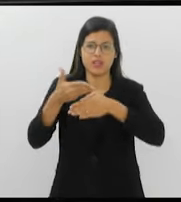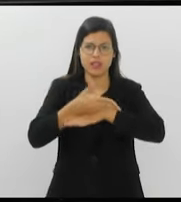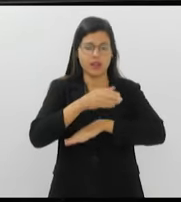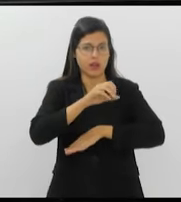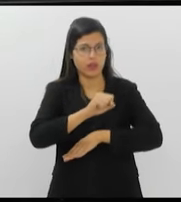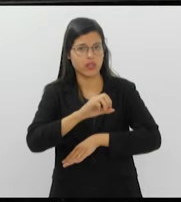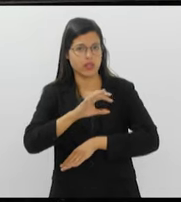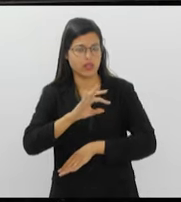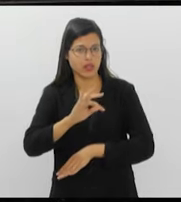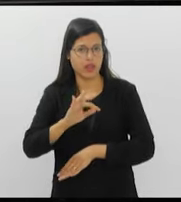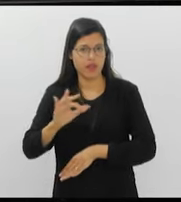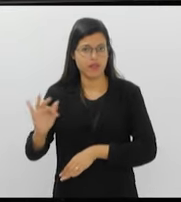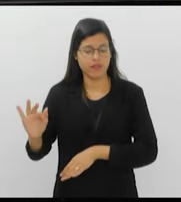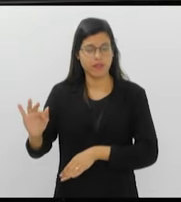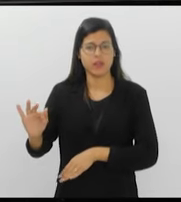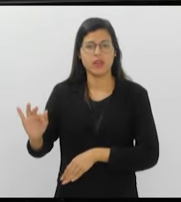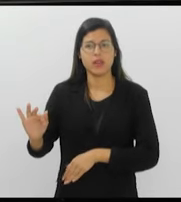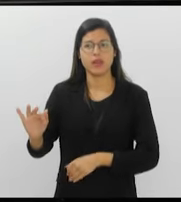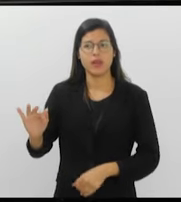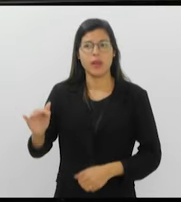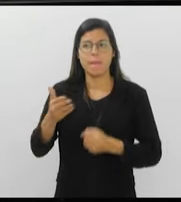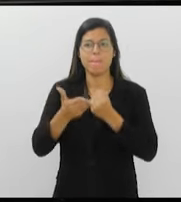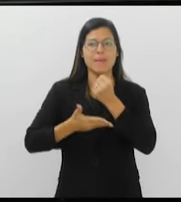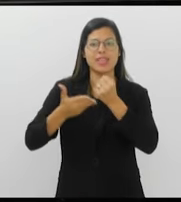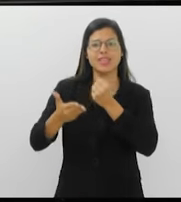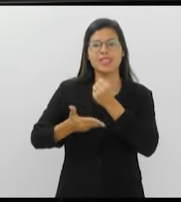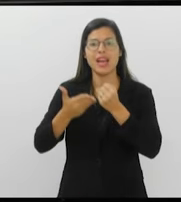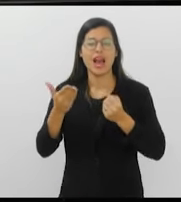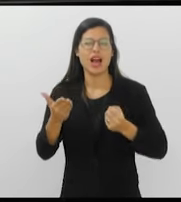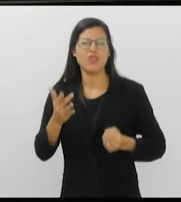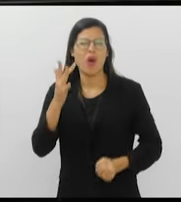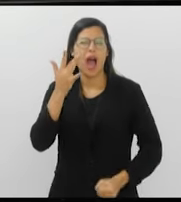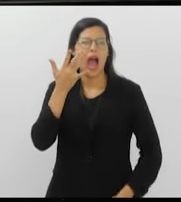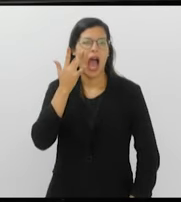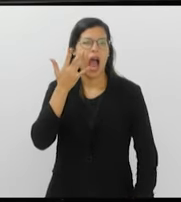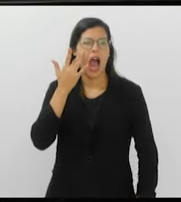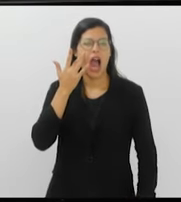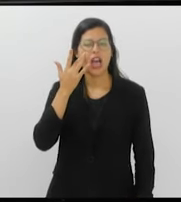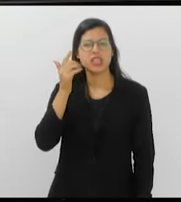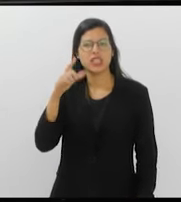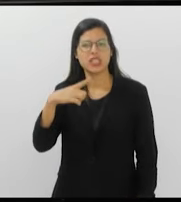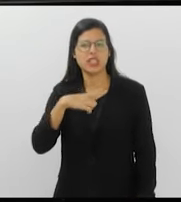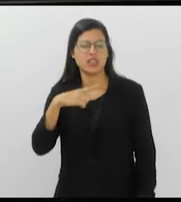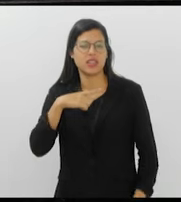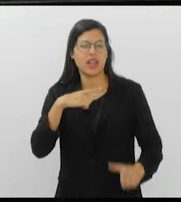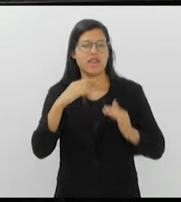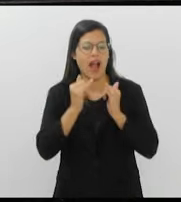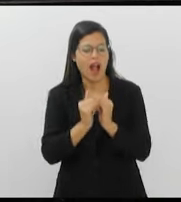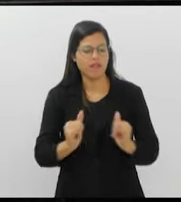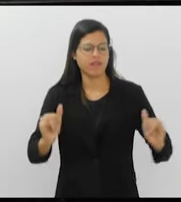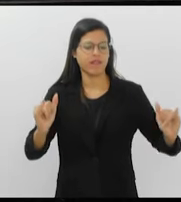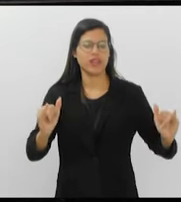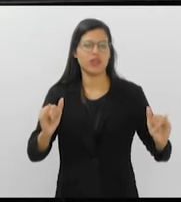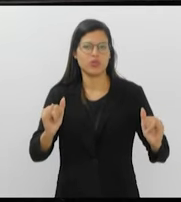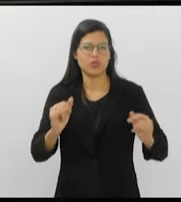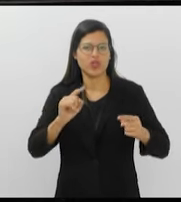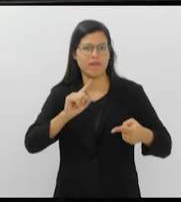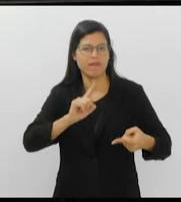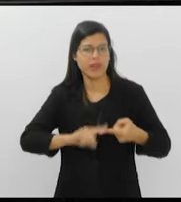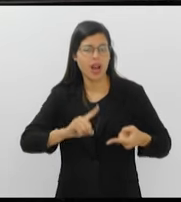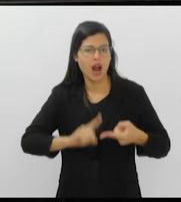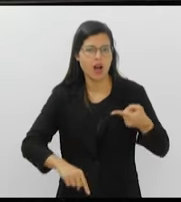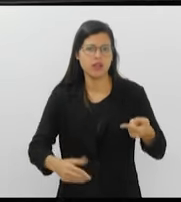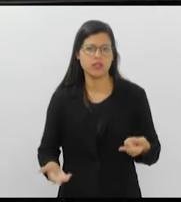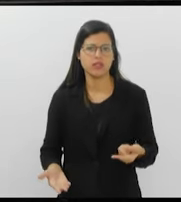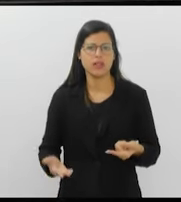STF, baseados em supostas mensagens de vingança, e pediram o fim